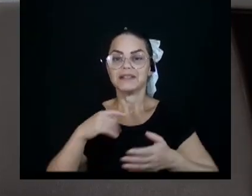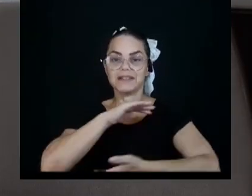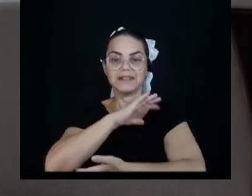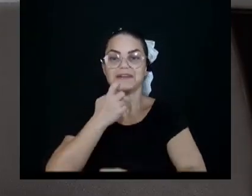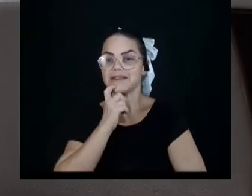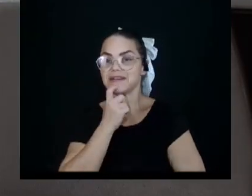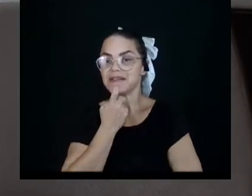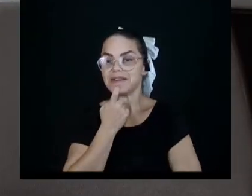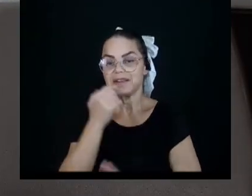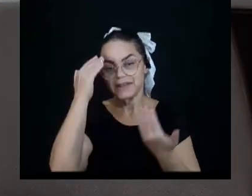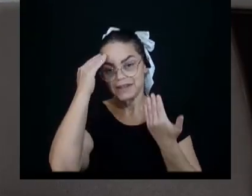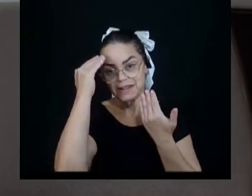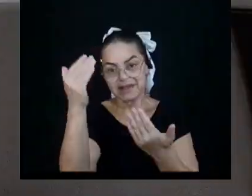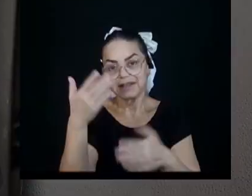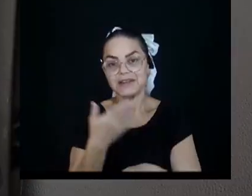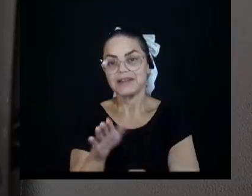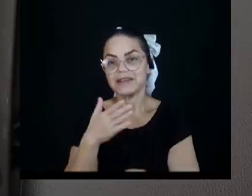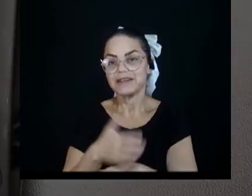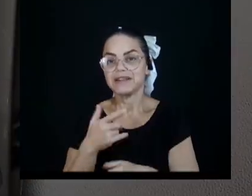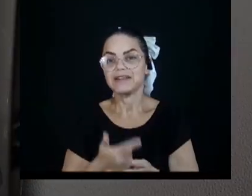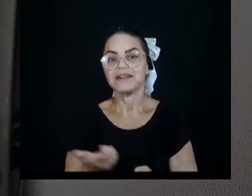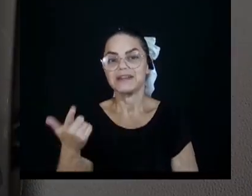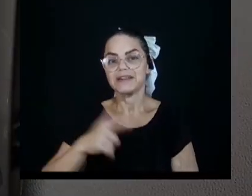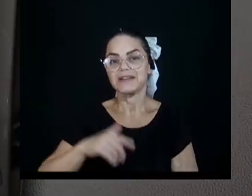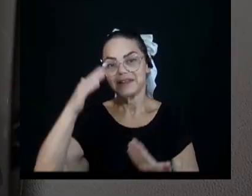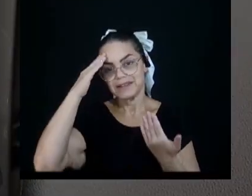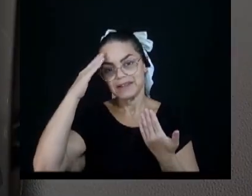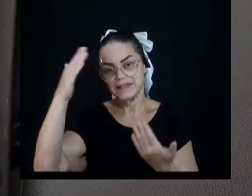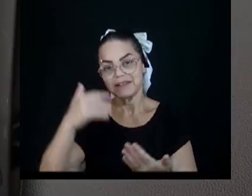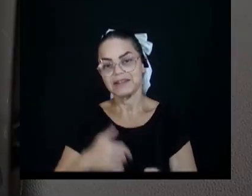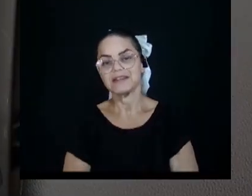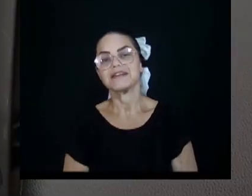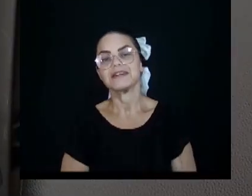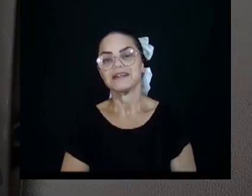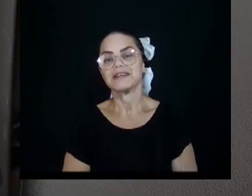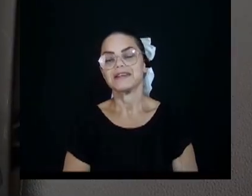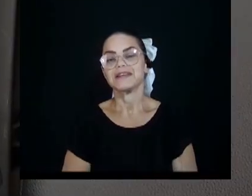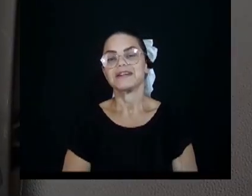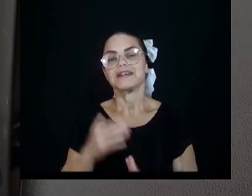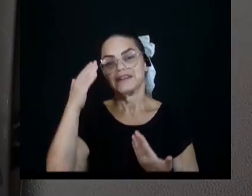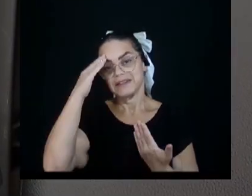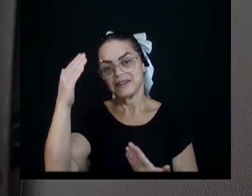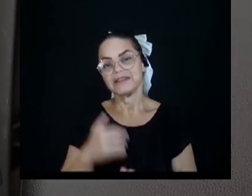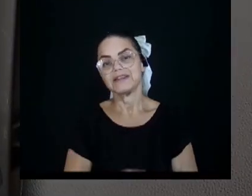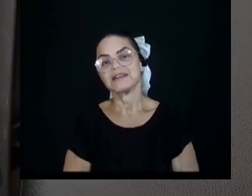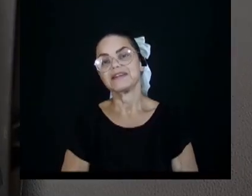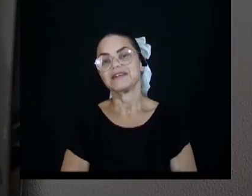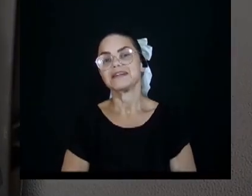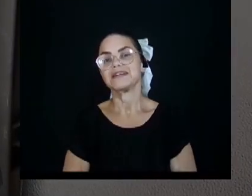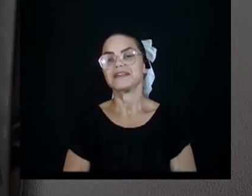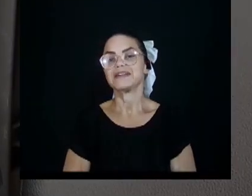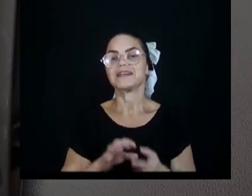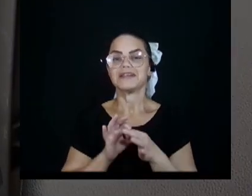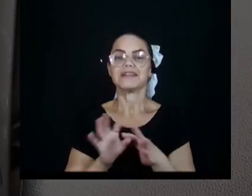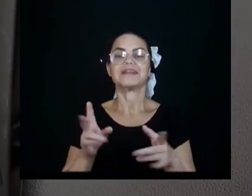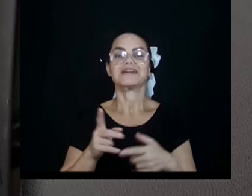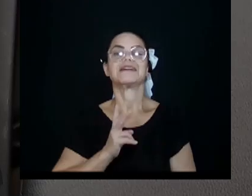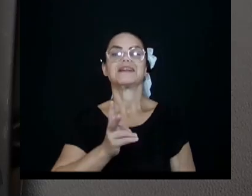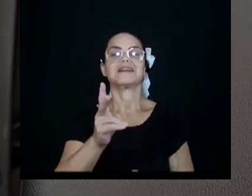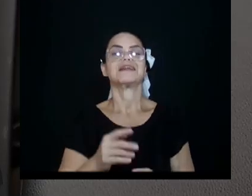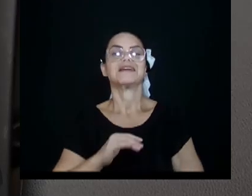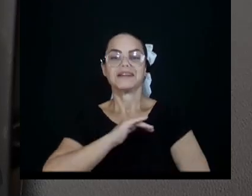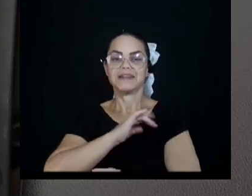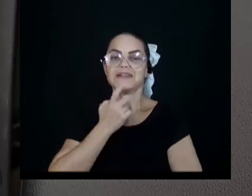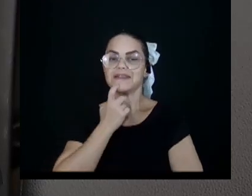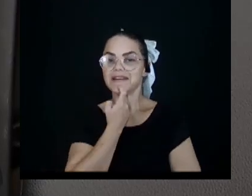a sua participação novamente. Muito obrigada. Eu que agradeço e fico à disposição sempre aqui da TV Câmara. A TV Câmara